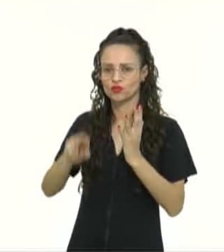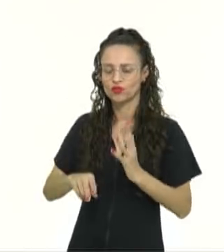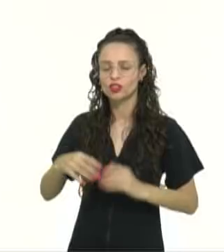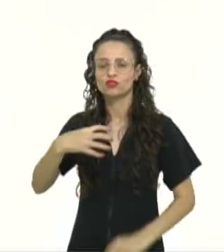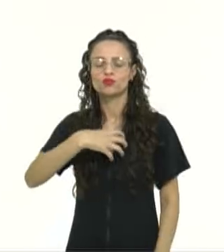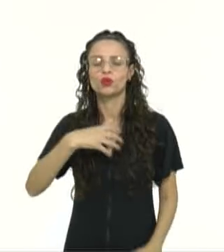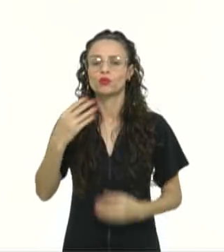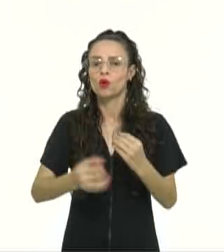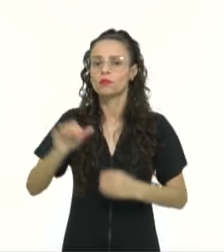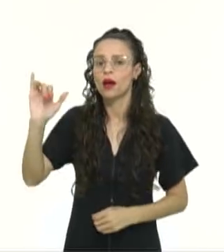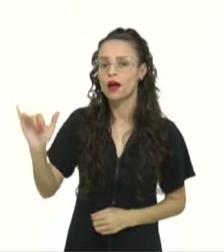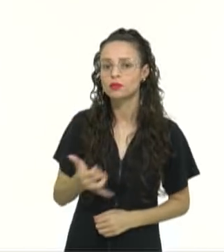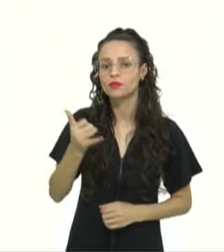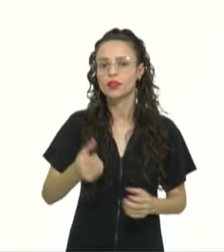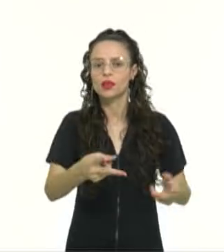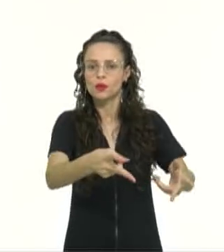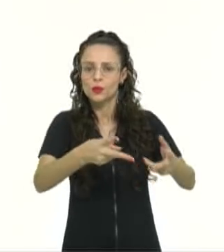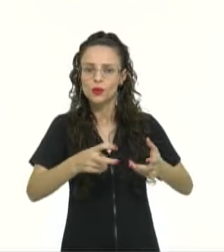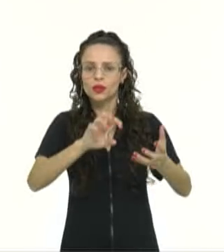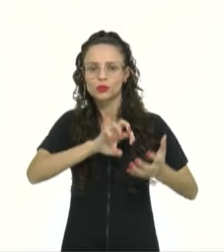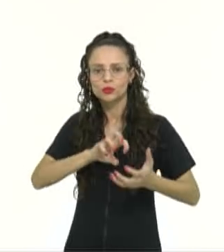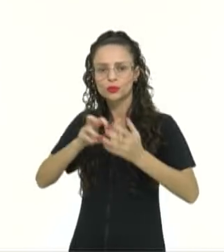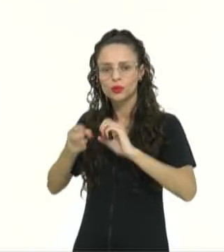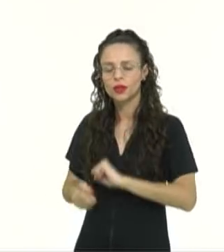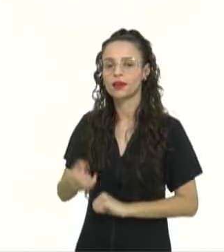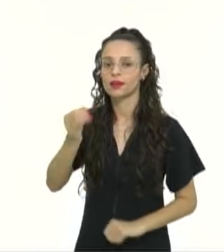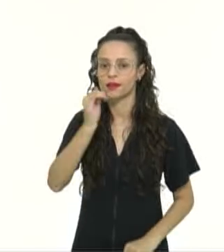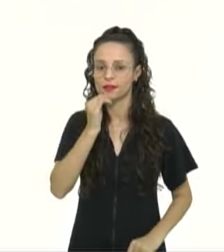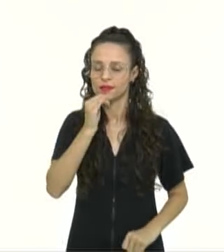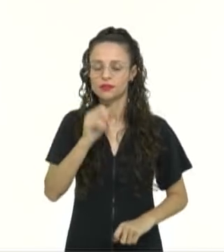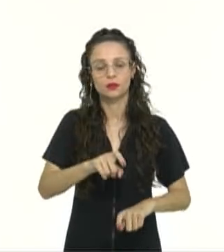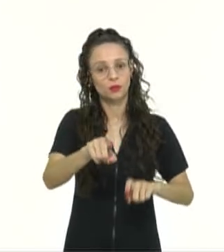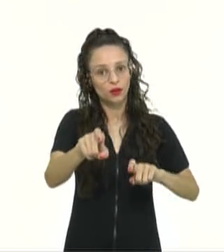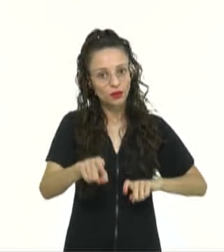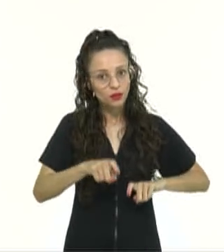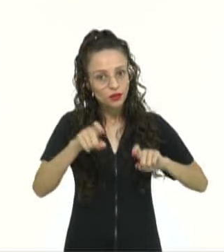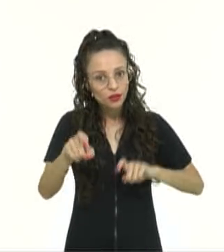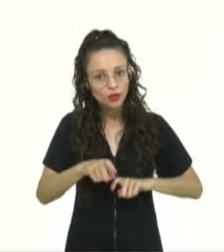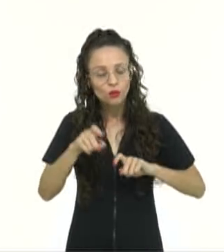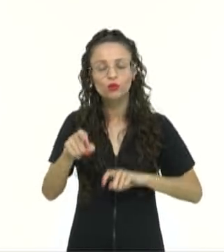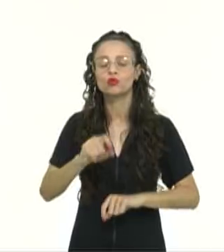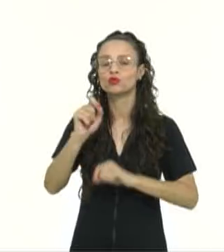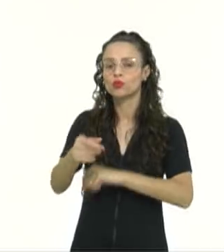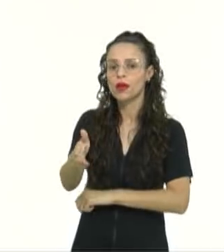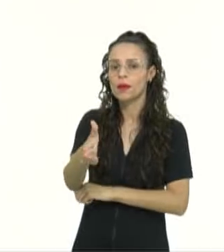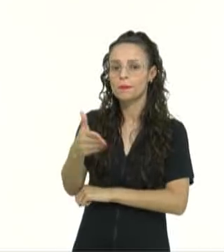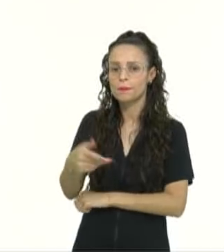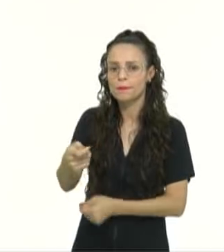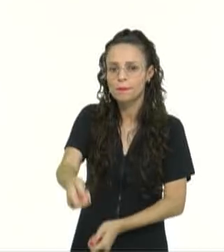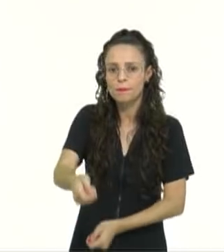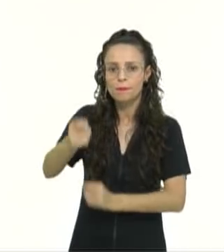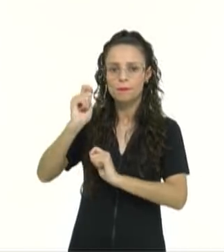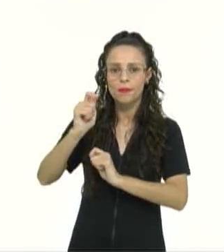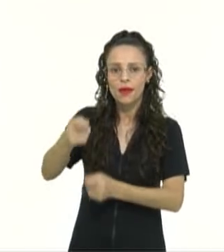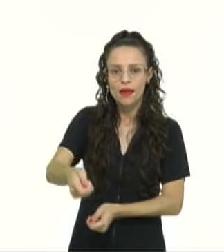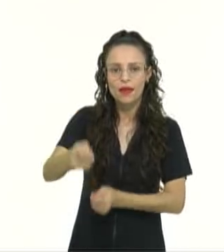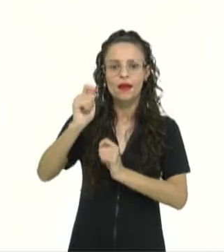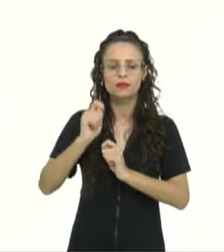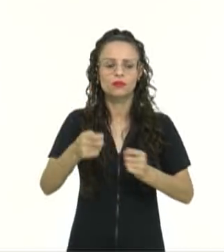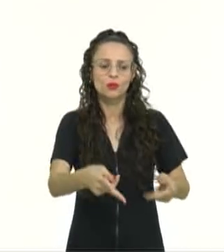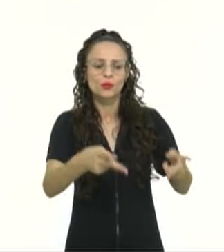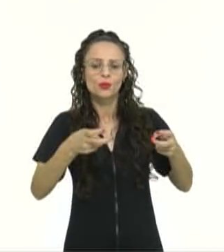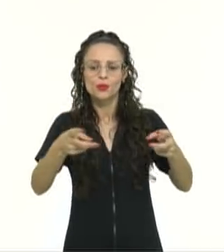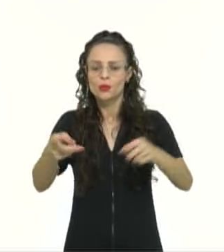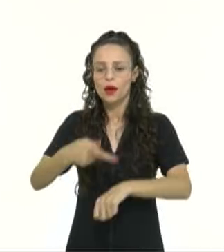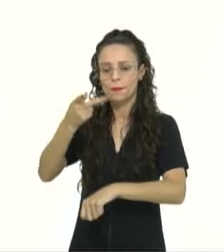esses recursos, como, por exemplo, a prática da agricultura, da caça, da pesca, do extrativismo